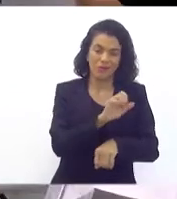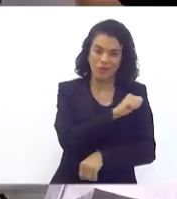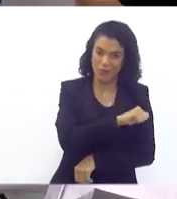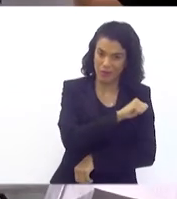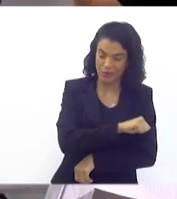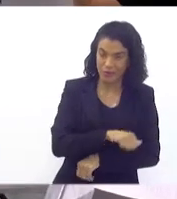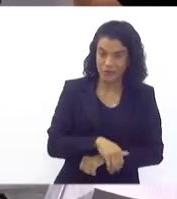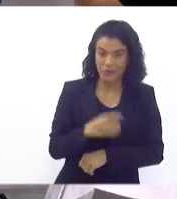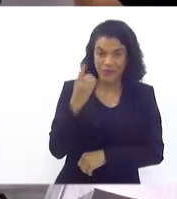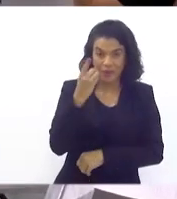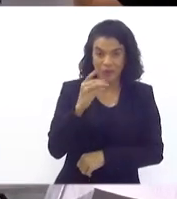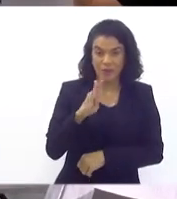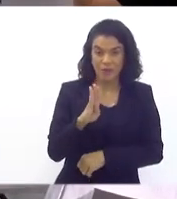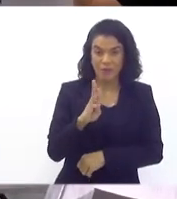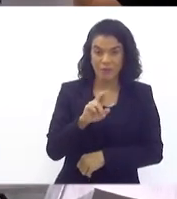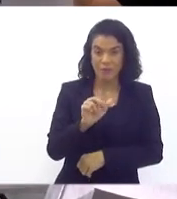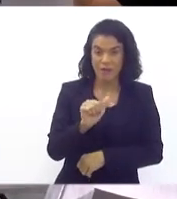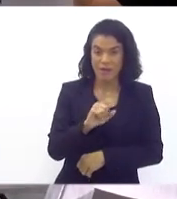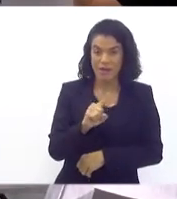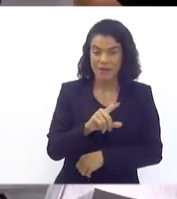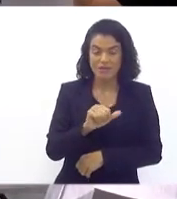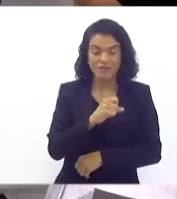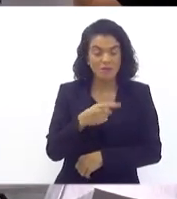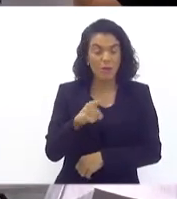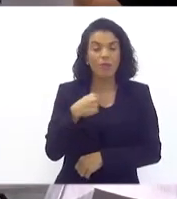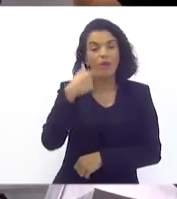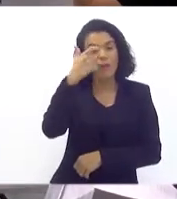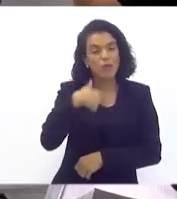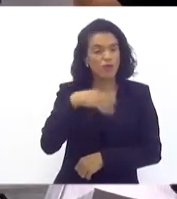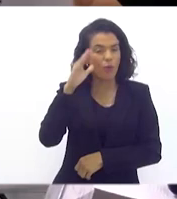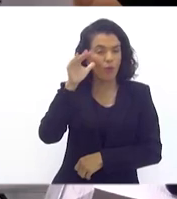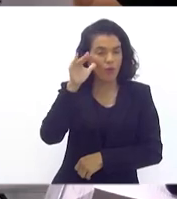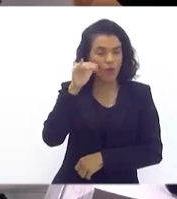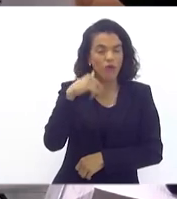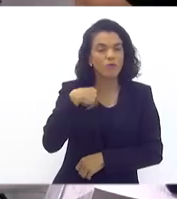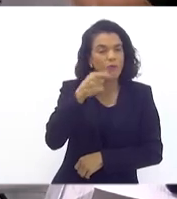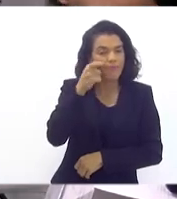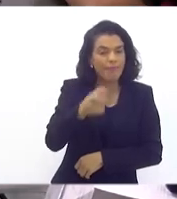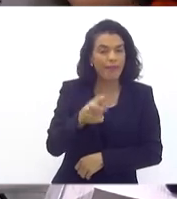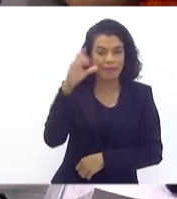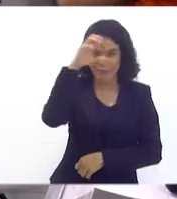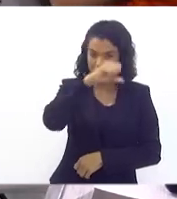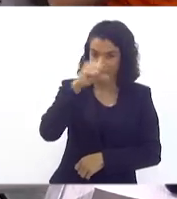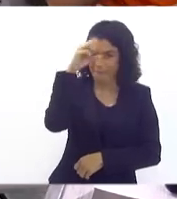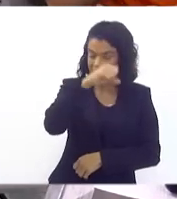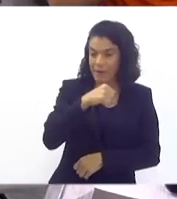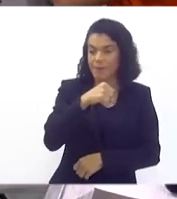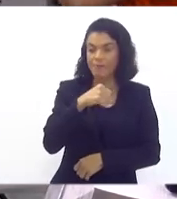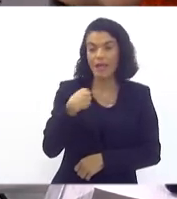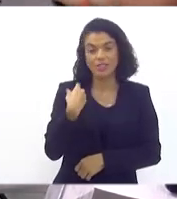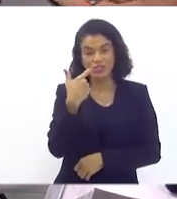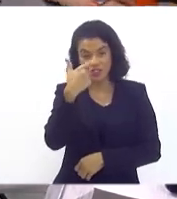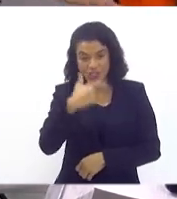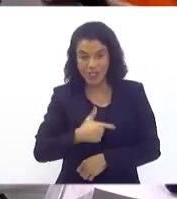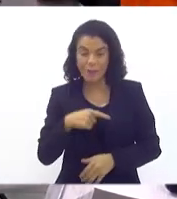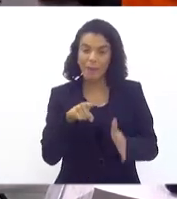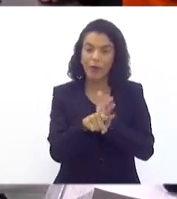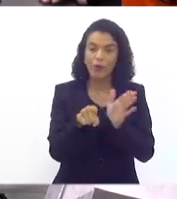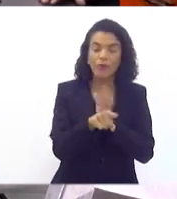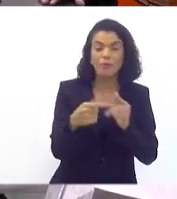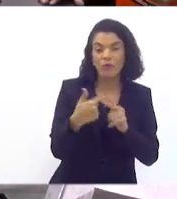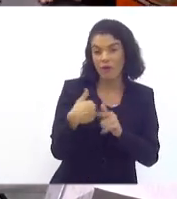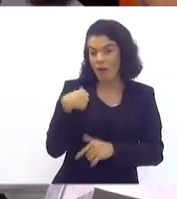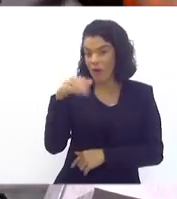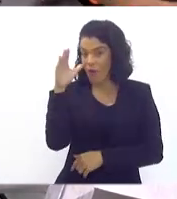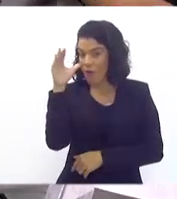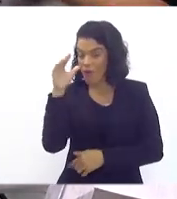deputado do Brasil de aprender igual a você a gente pergunta né E curiosidade Minha